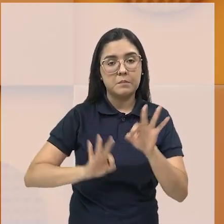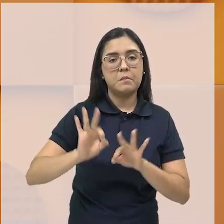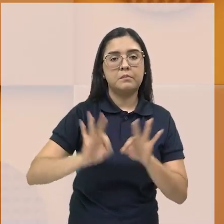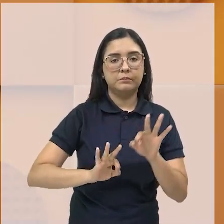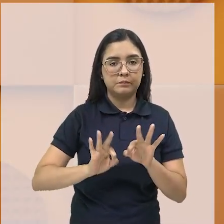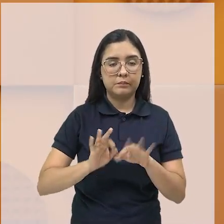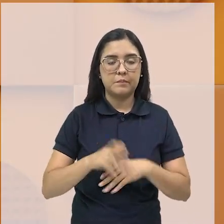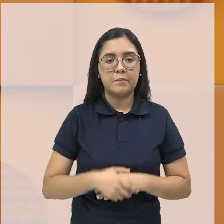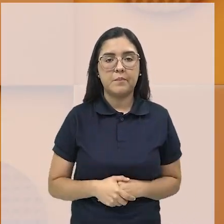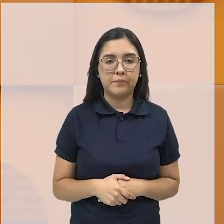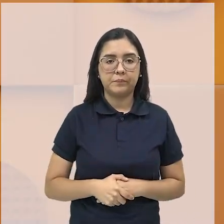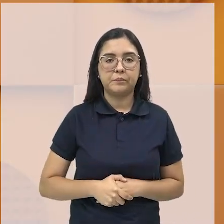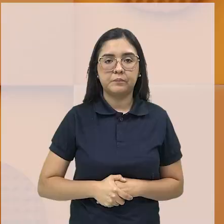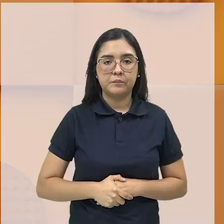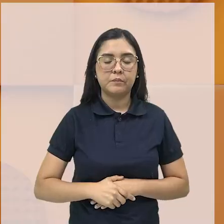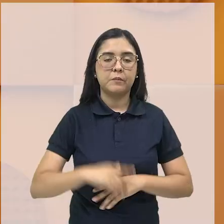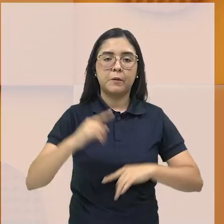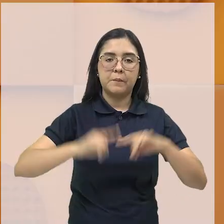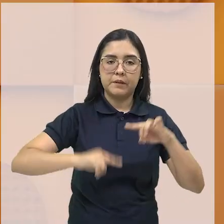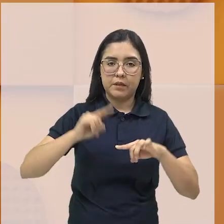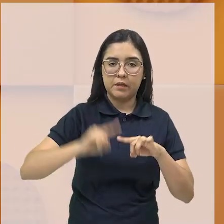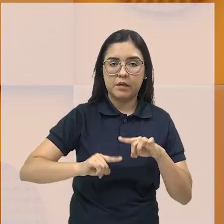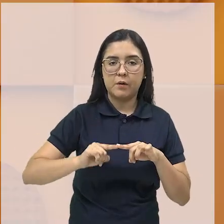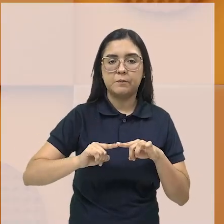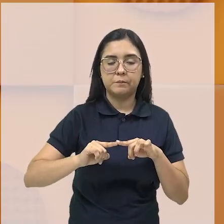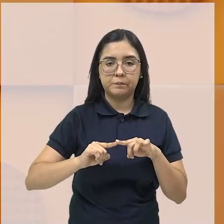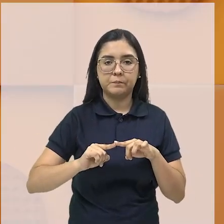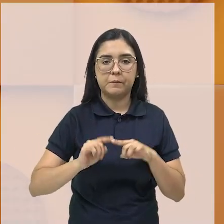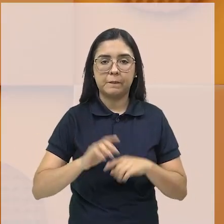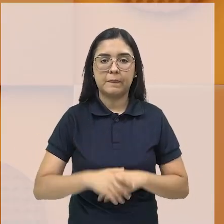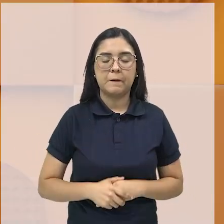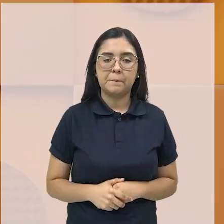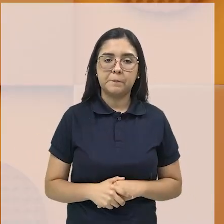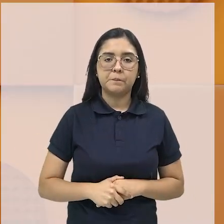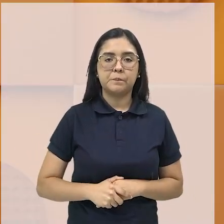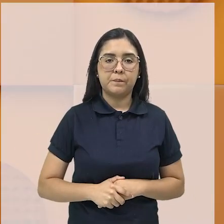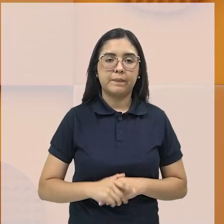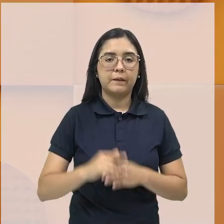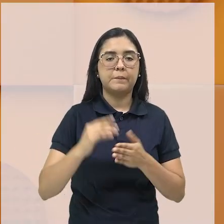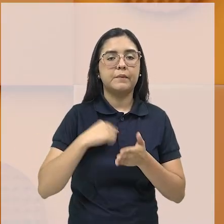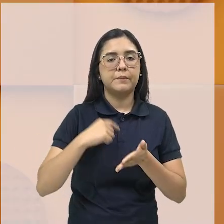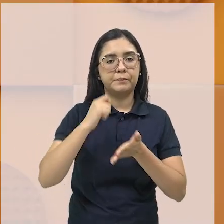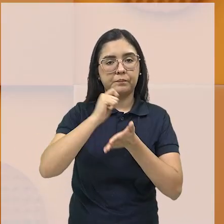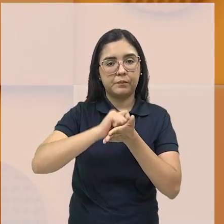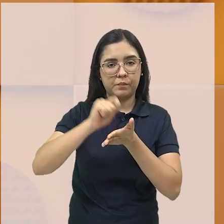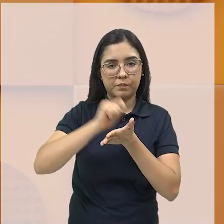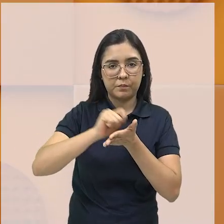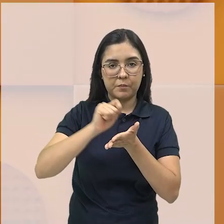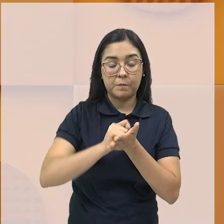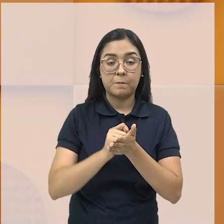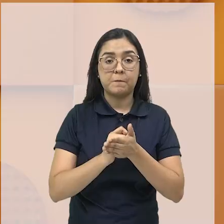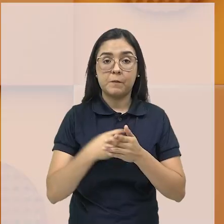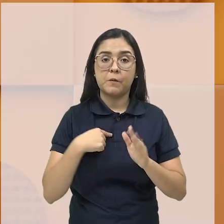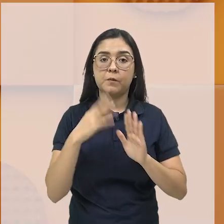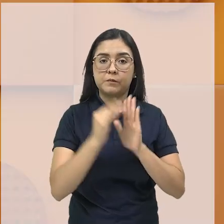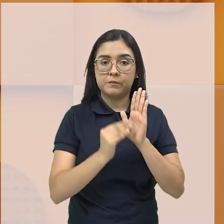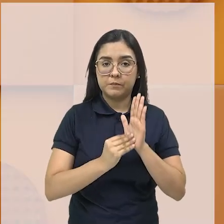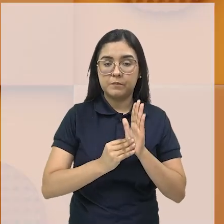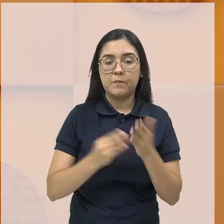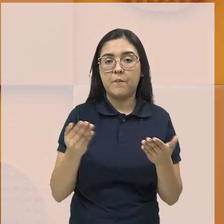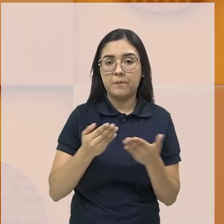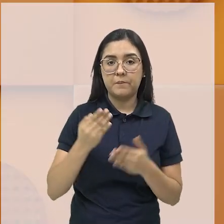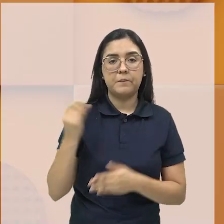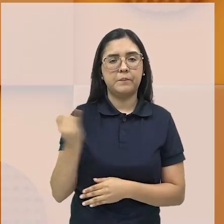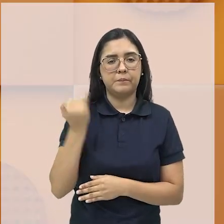bebe uma água, né, separa o seu material, né, para poder fazer suas anotações ali, que hoje o conteúdo é bem